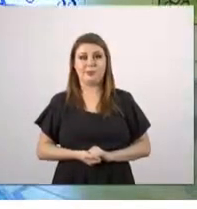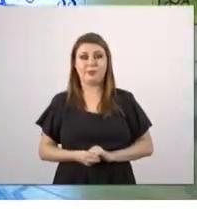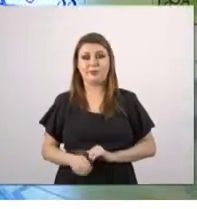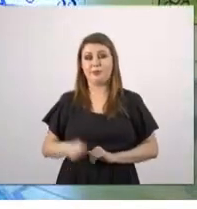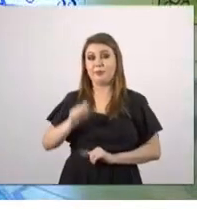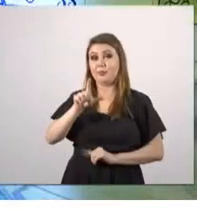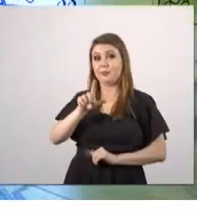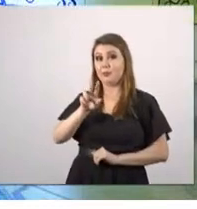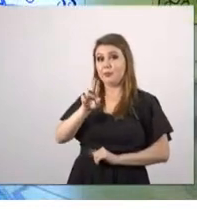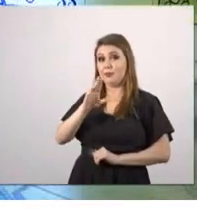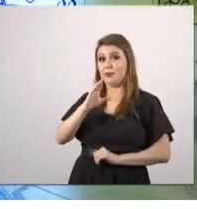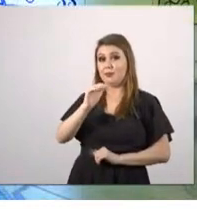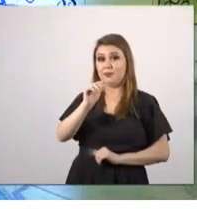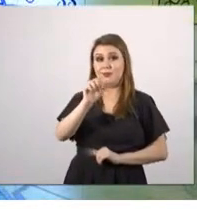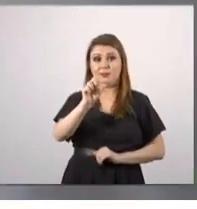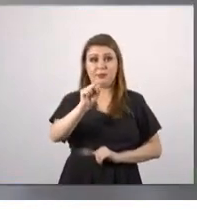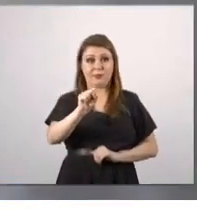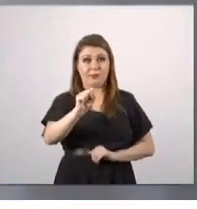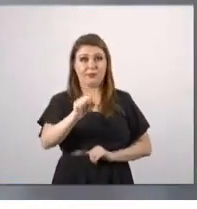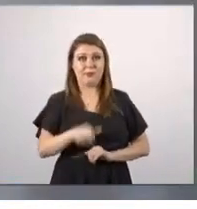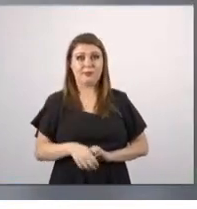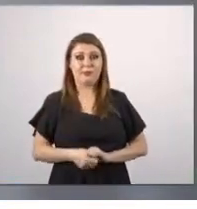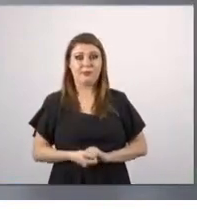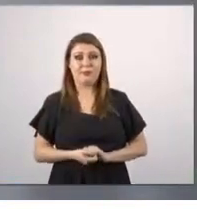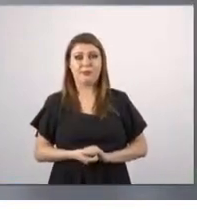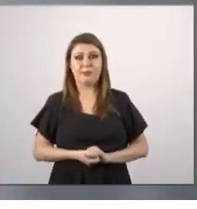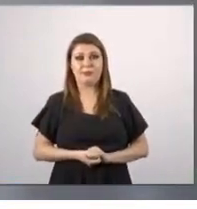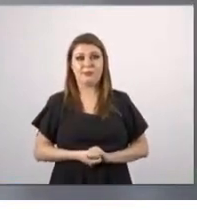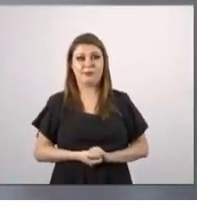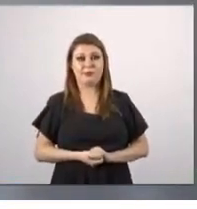Lucas Fontes Pinheiro.